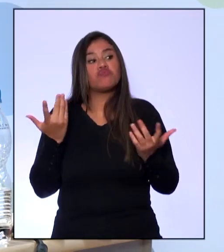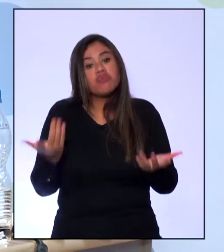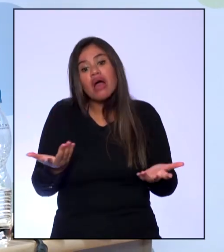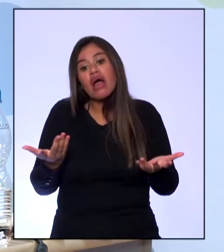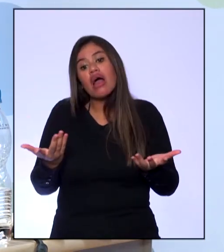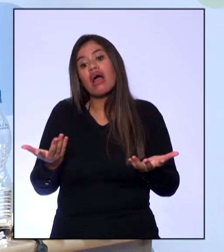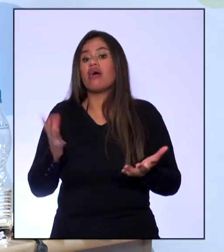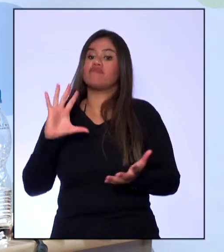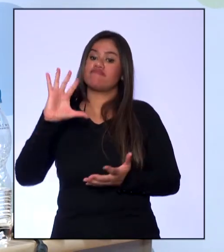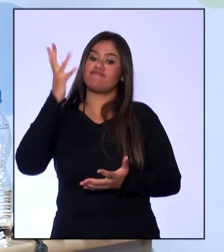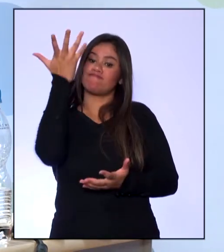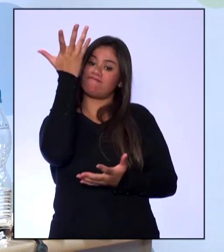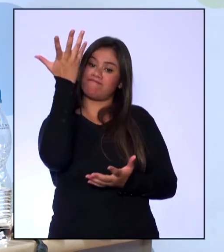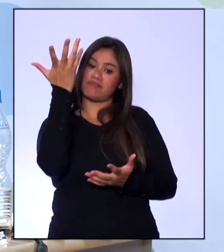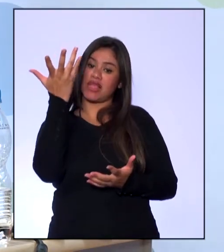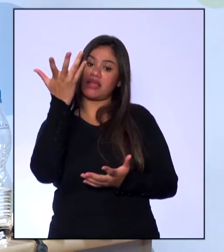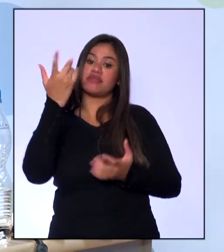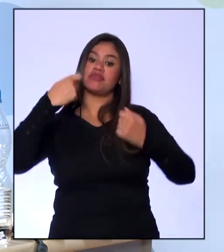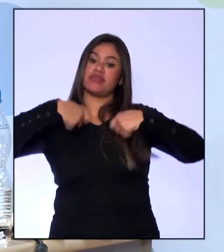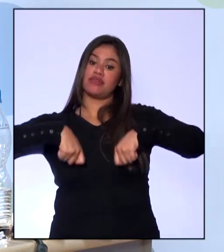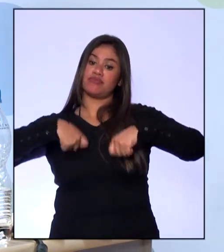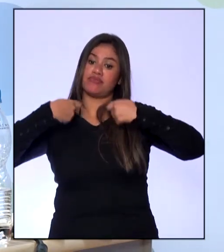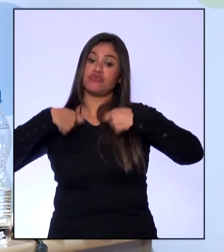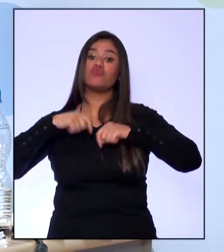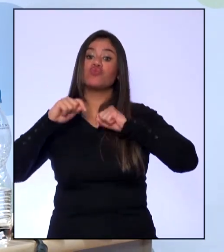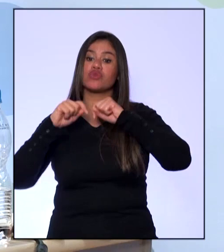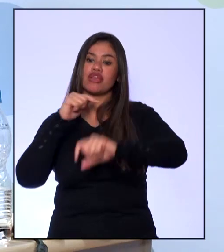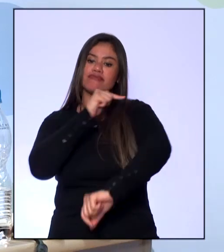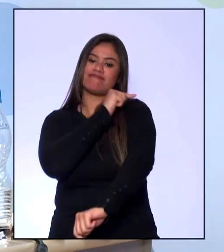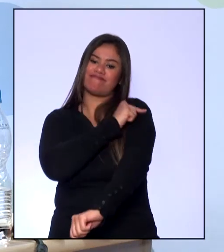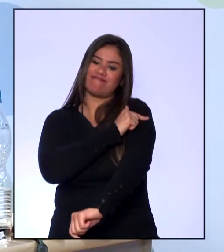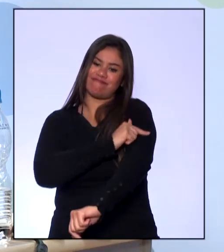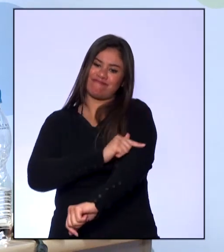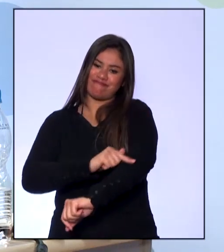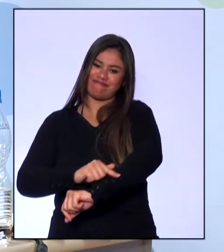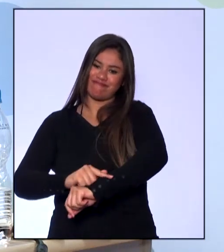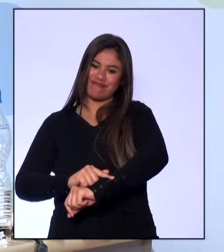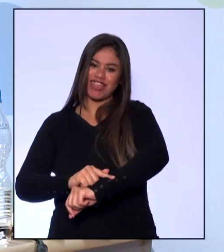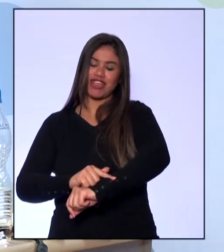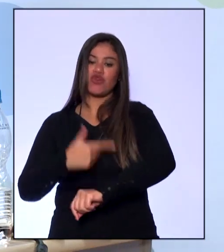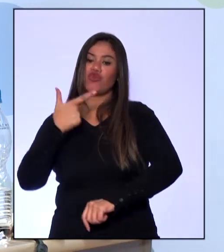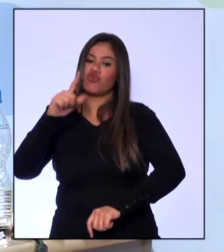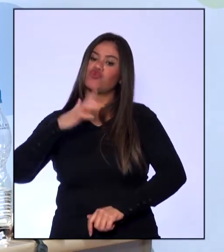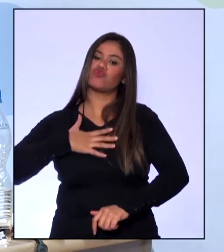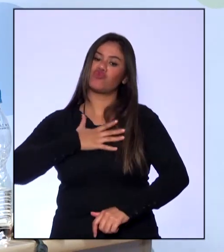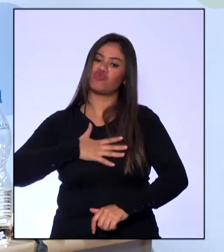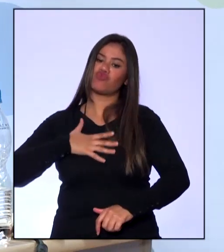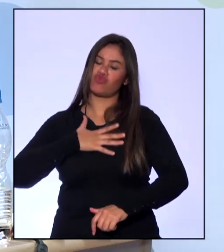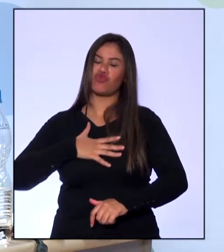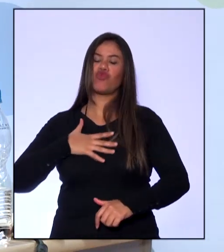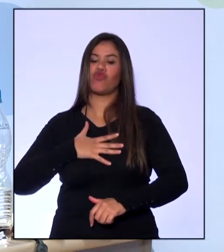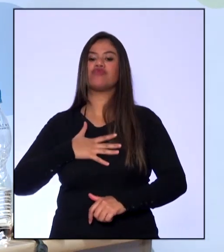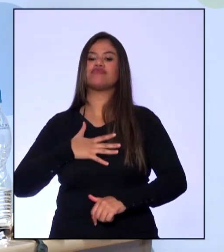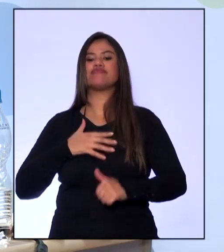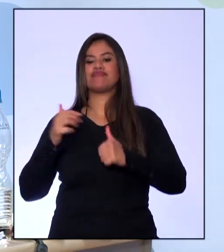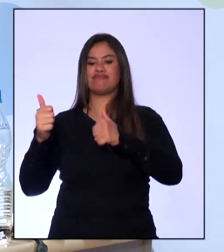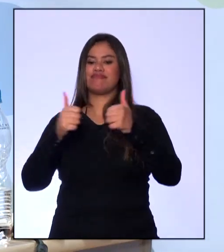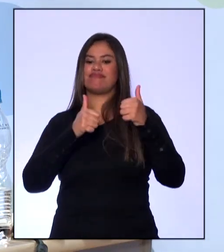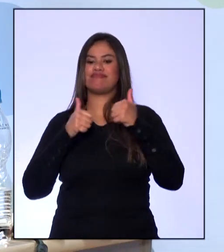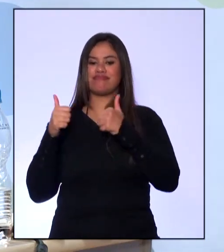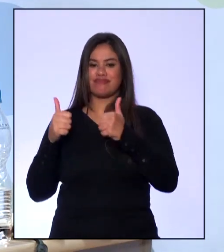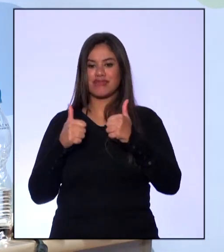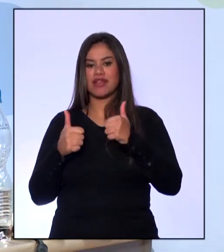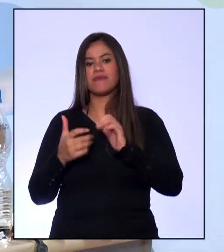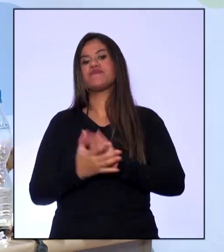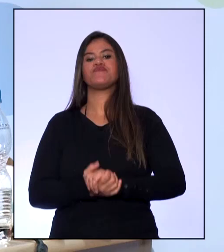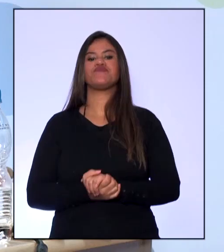gosta, mas eu tenho que ter respeito pelo gosto do outro. Tá bom, gente? Então, cuidado aí com a intolerância nossa de cada